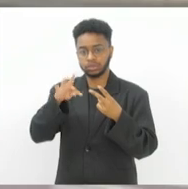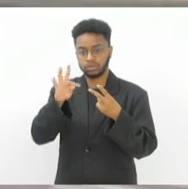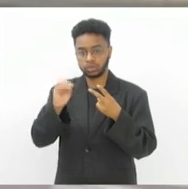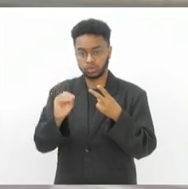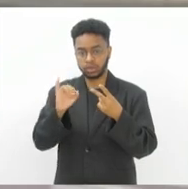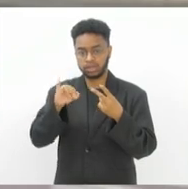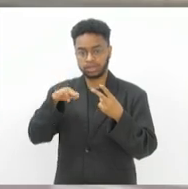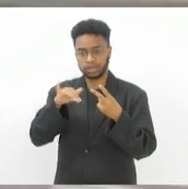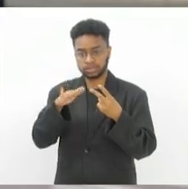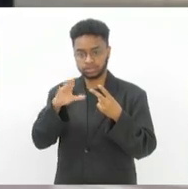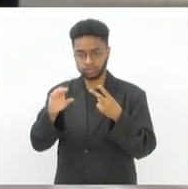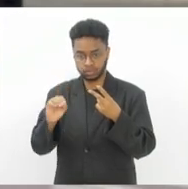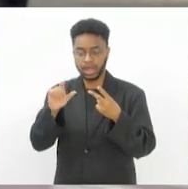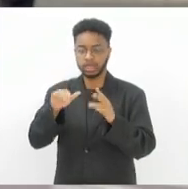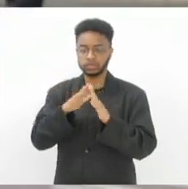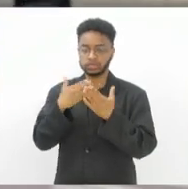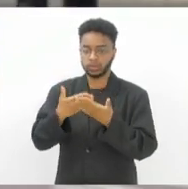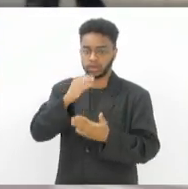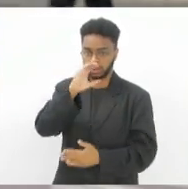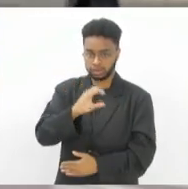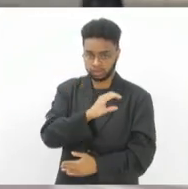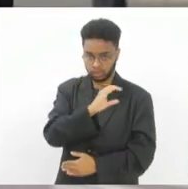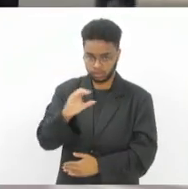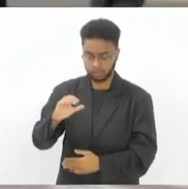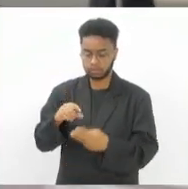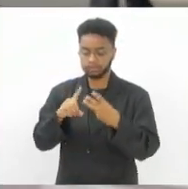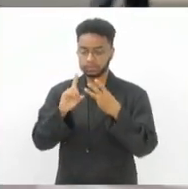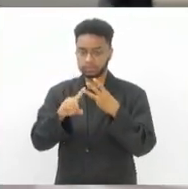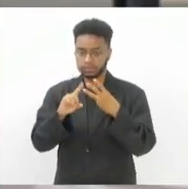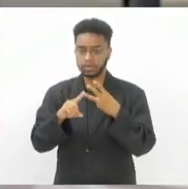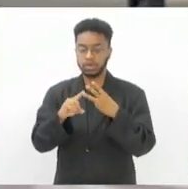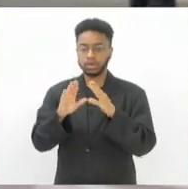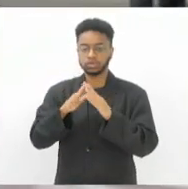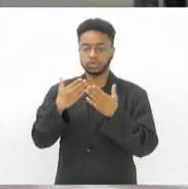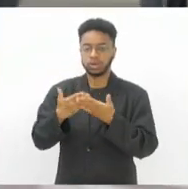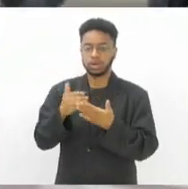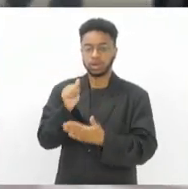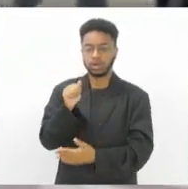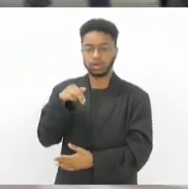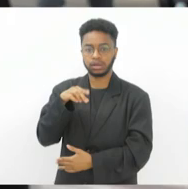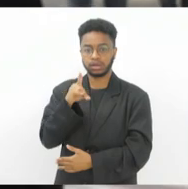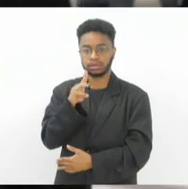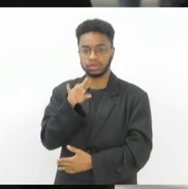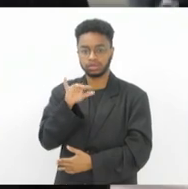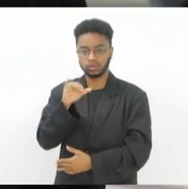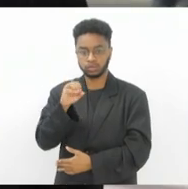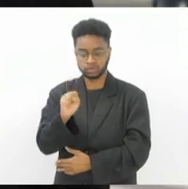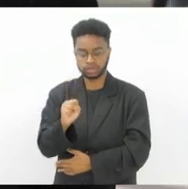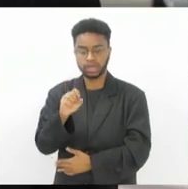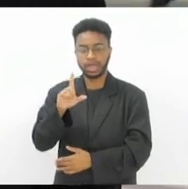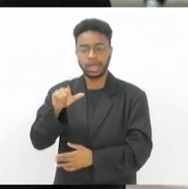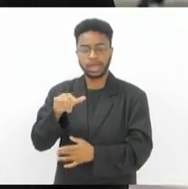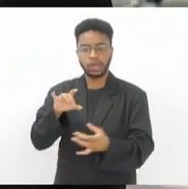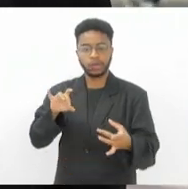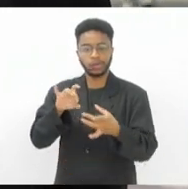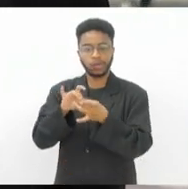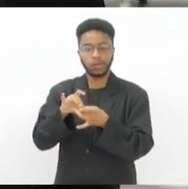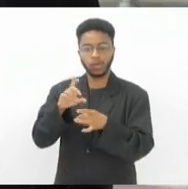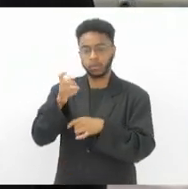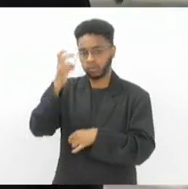são colégios católicos, e o Colégio Andrews, que era um colégio multicultural.